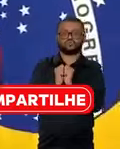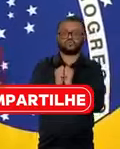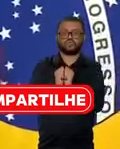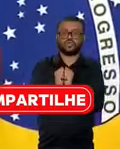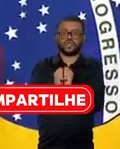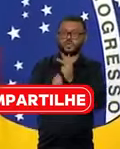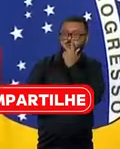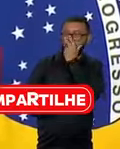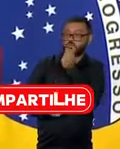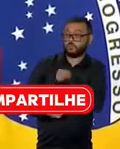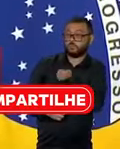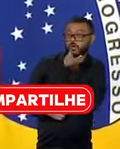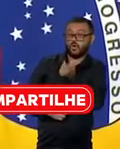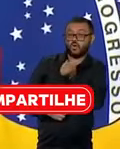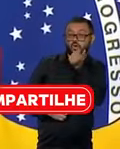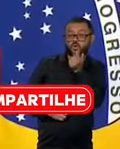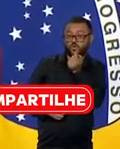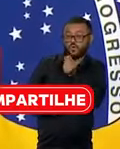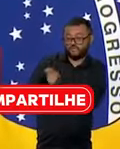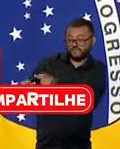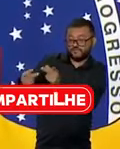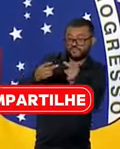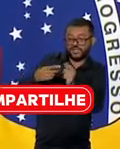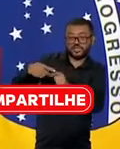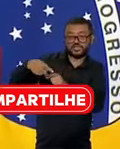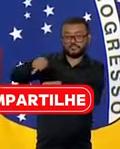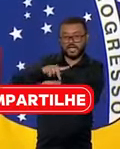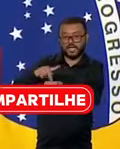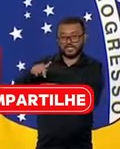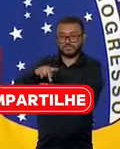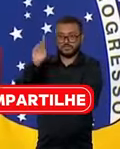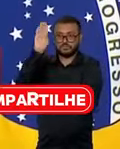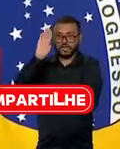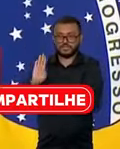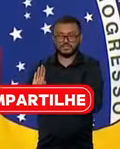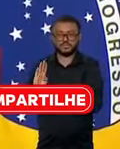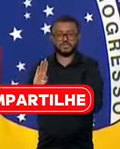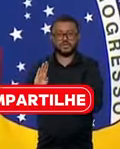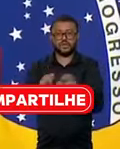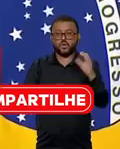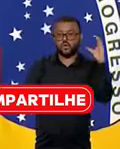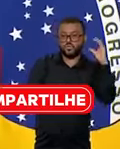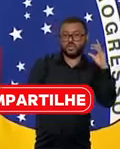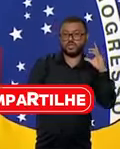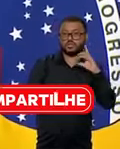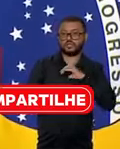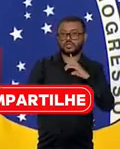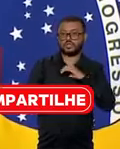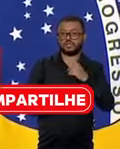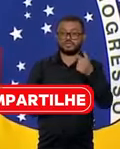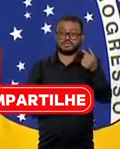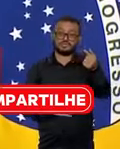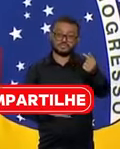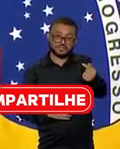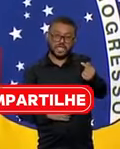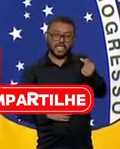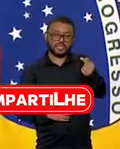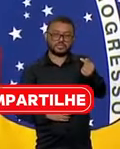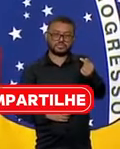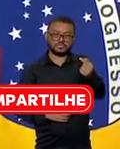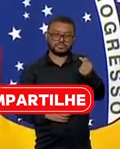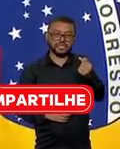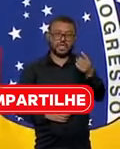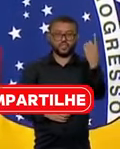muito pouco o comércio entre o Brasil e a Colômbia, ou seja, chega a só 7 bilhões de dólares,